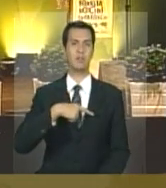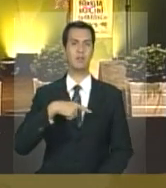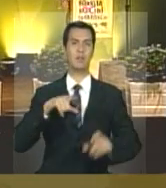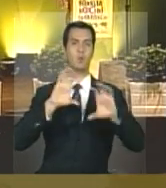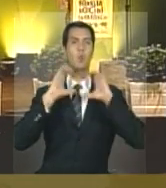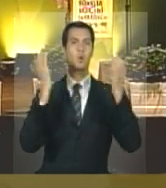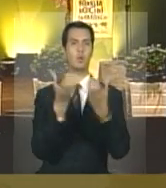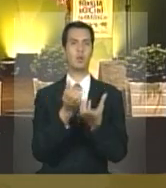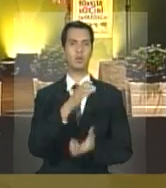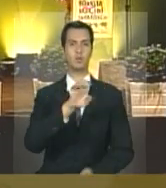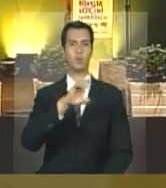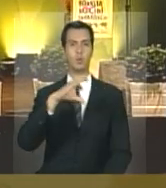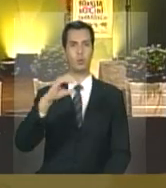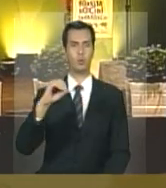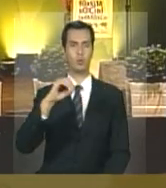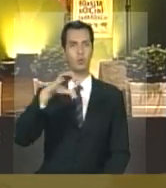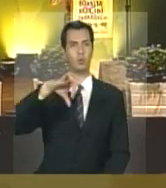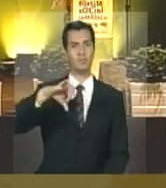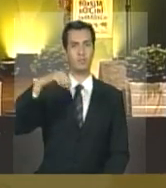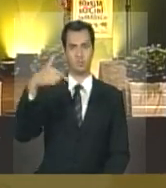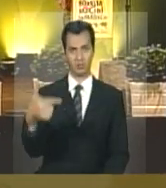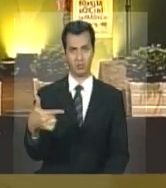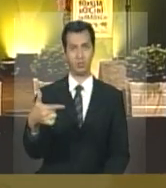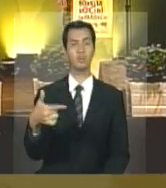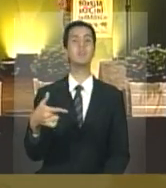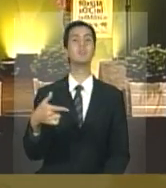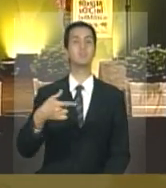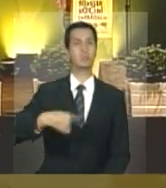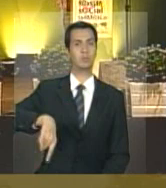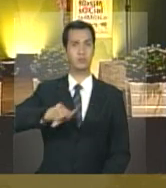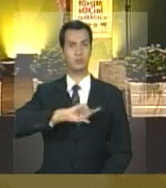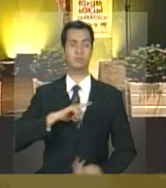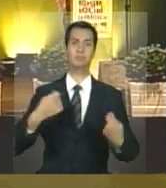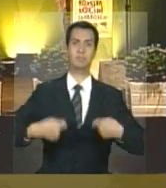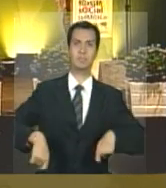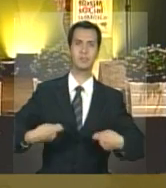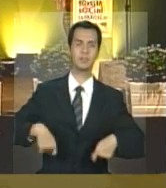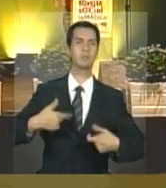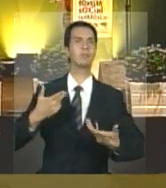inteiro o que apontou a Eco 92.